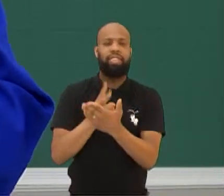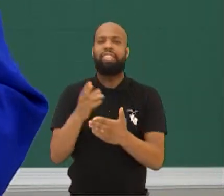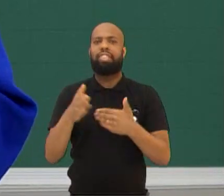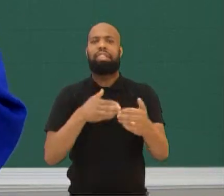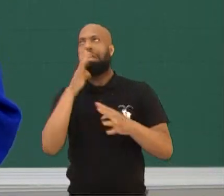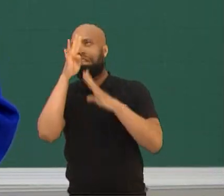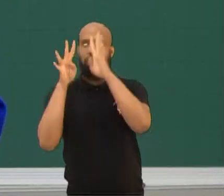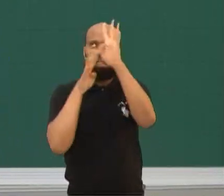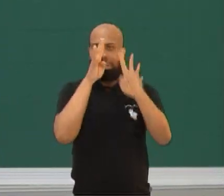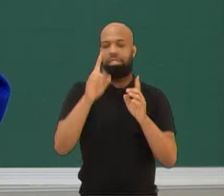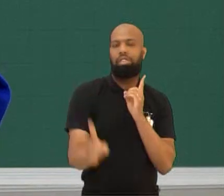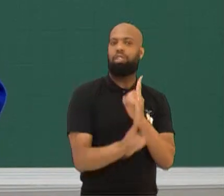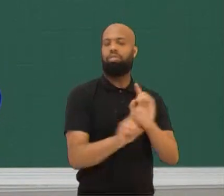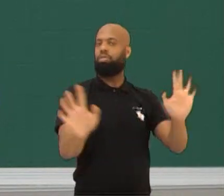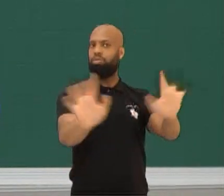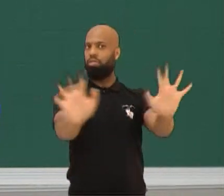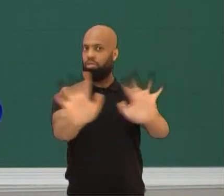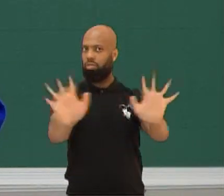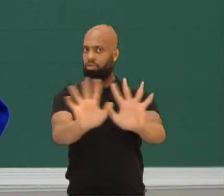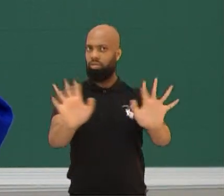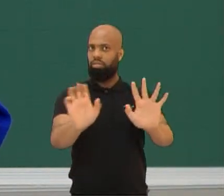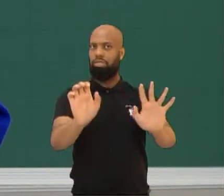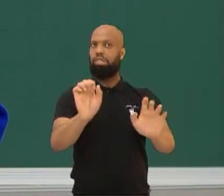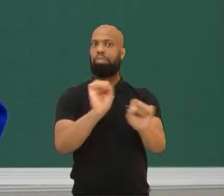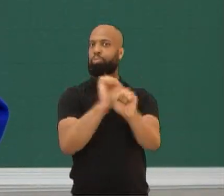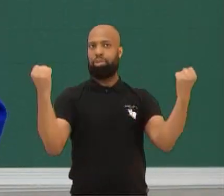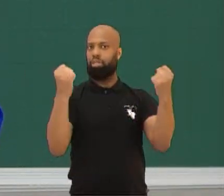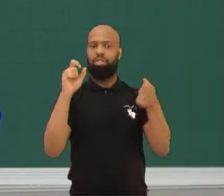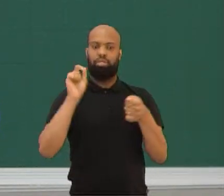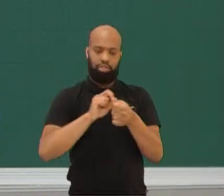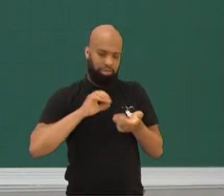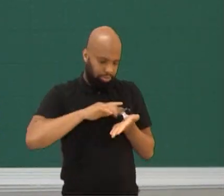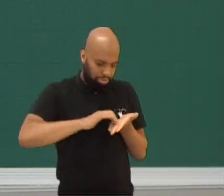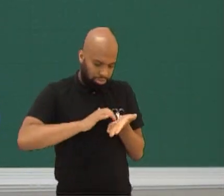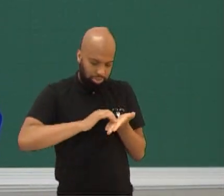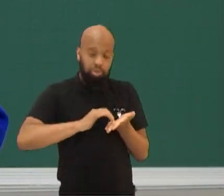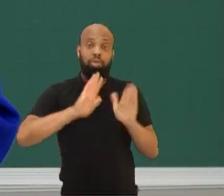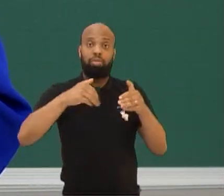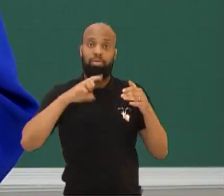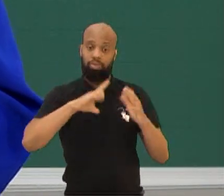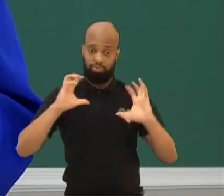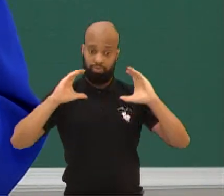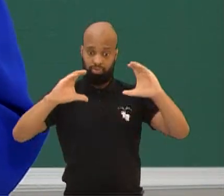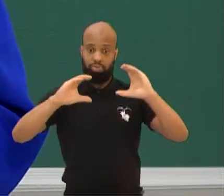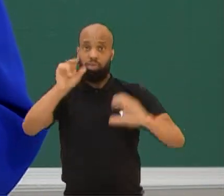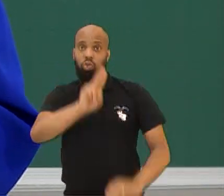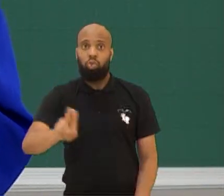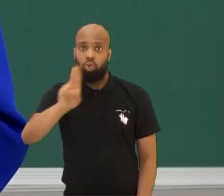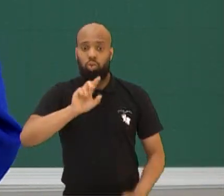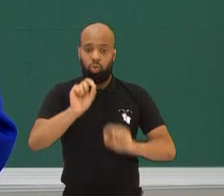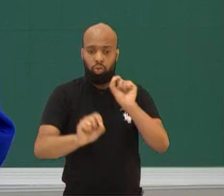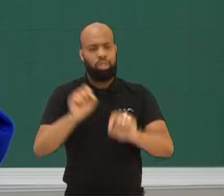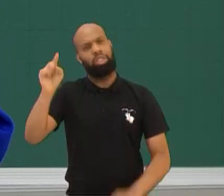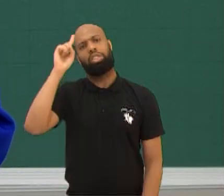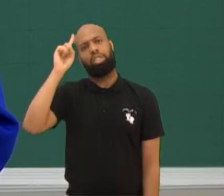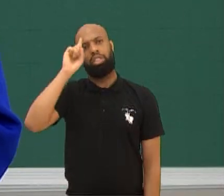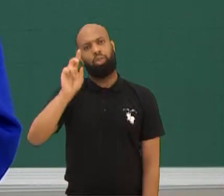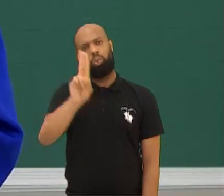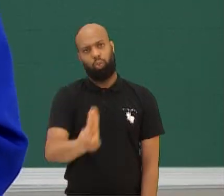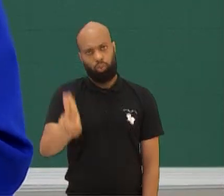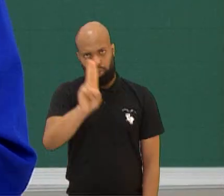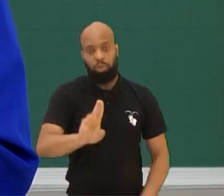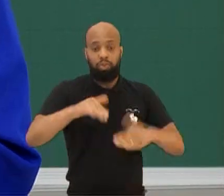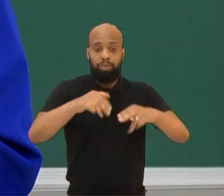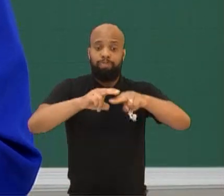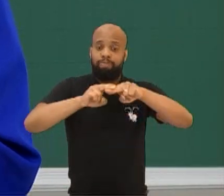ia achar um valor diferente. Daí seria impossível fazer os cálculos. Então, porque essas funções são usadas no nosso cotidiano, né?